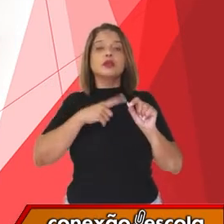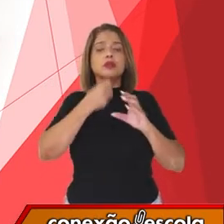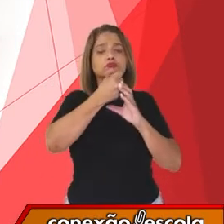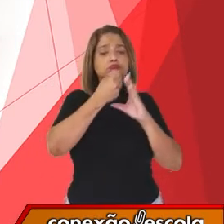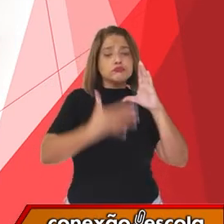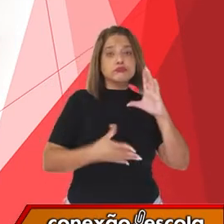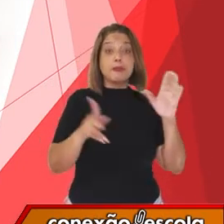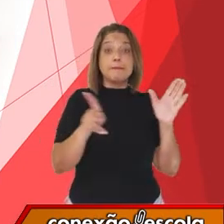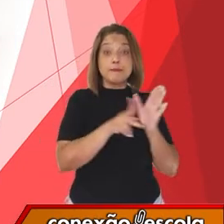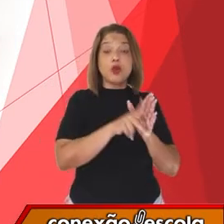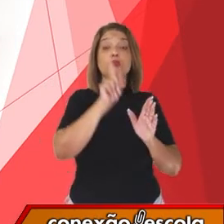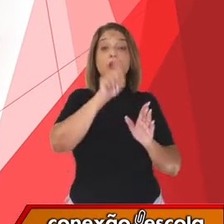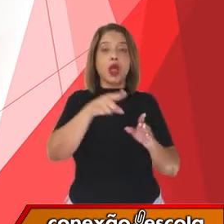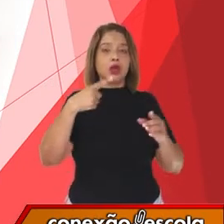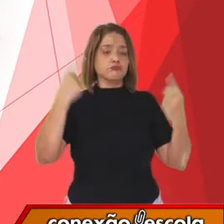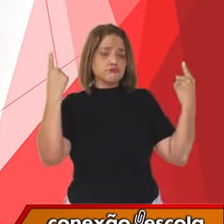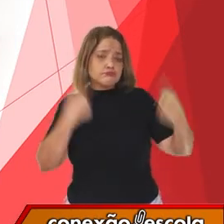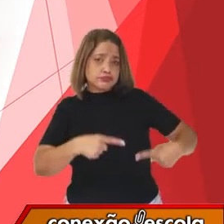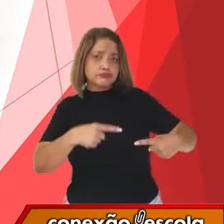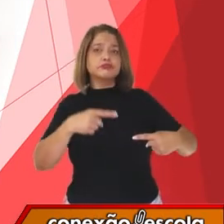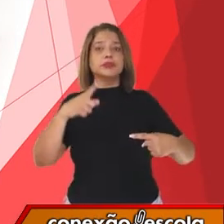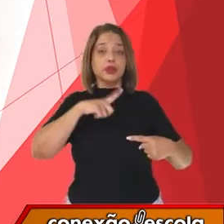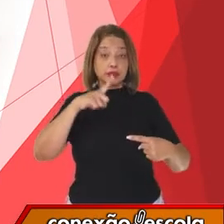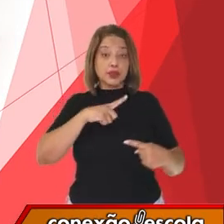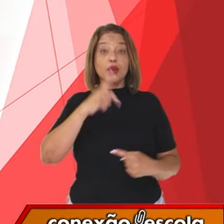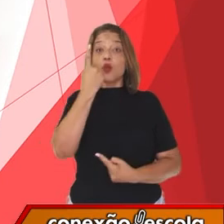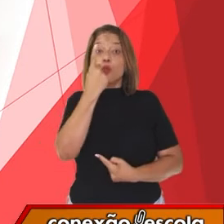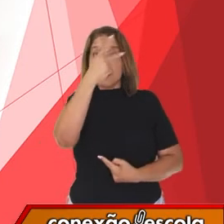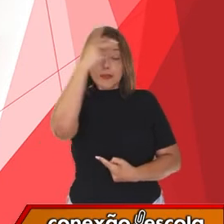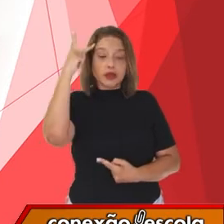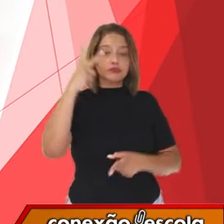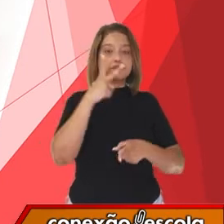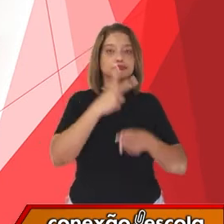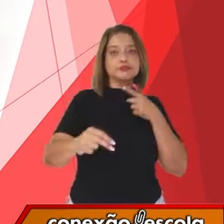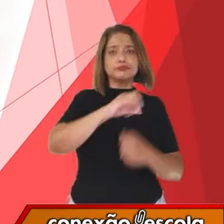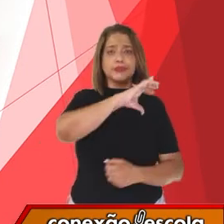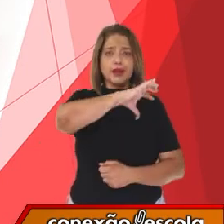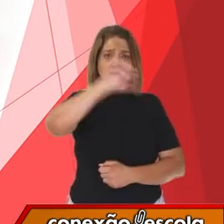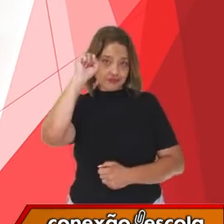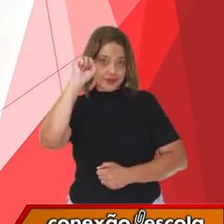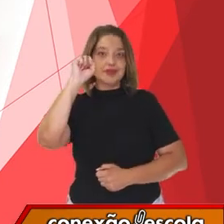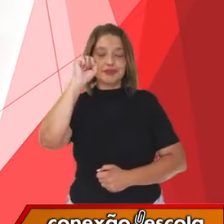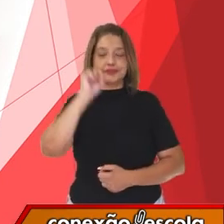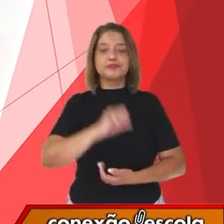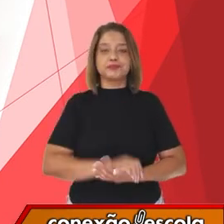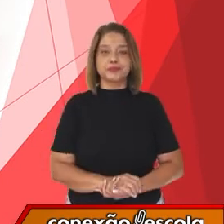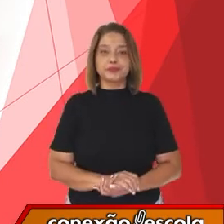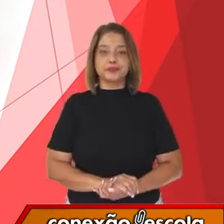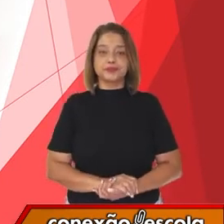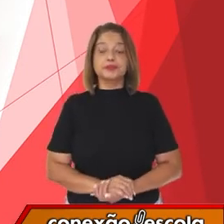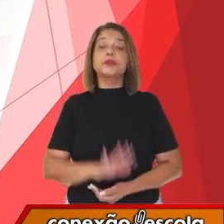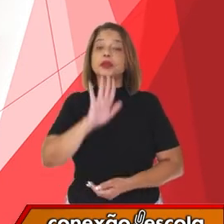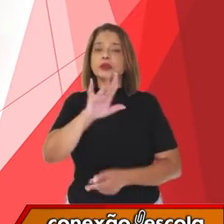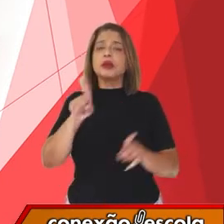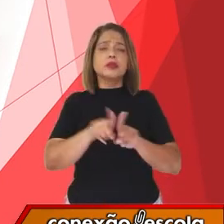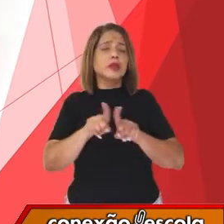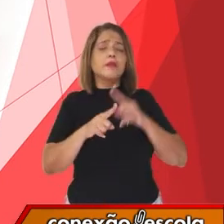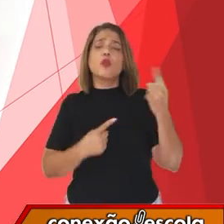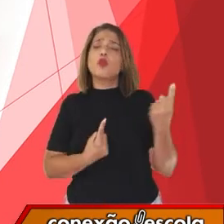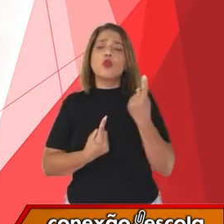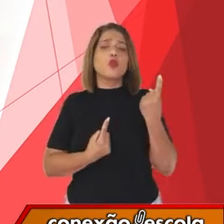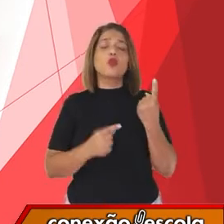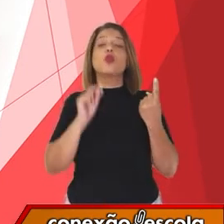caráter competitivo. Sempre tem um vencedor no final da atividade. E ele é único